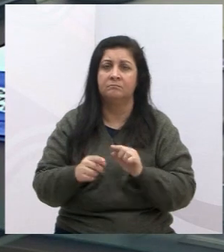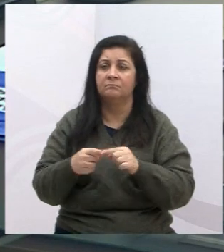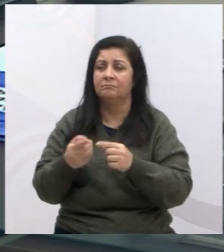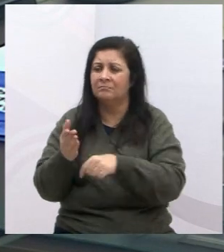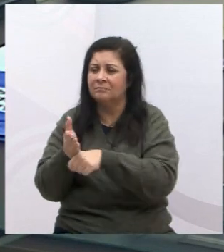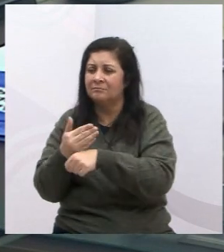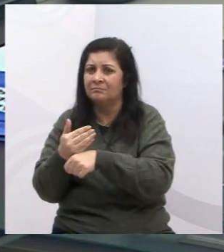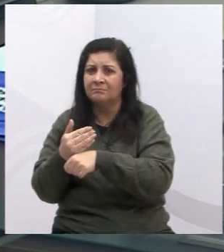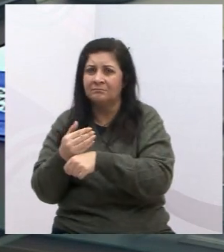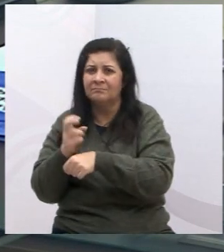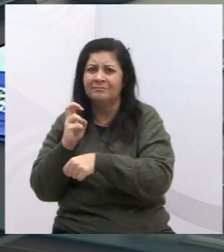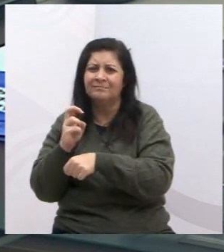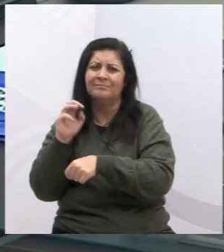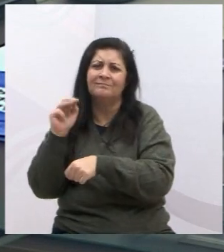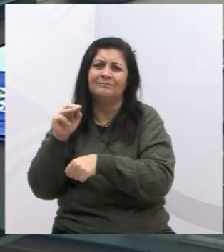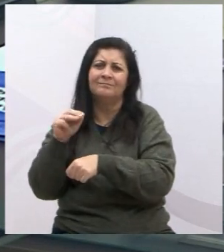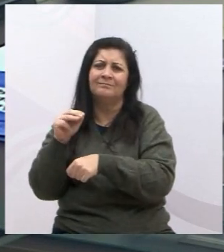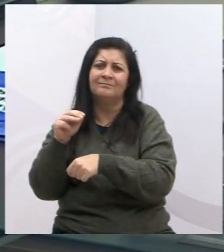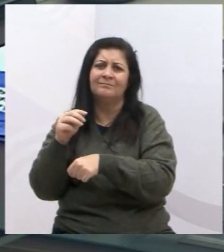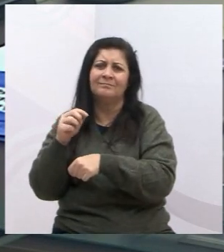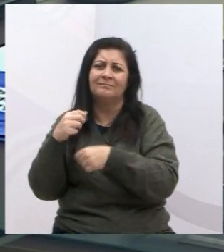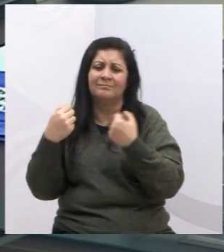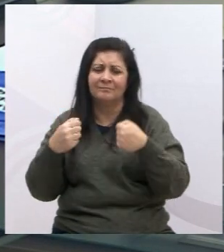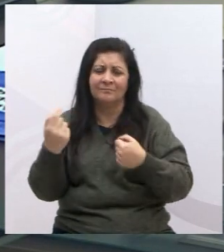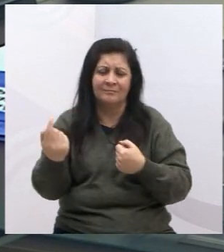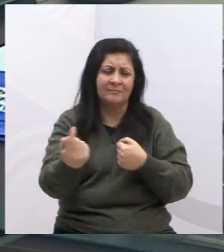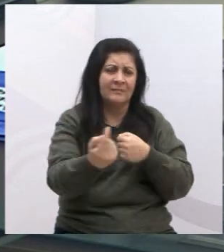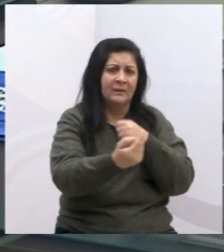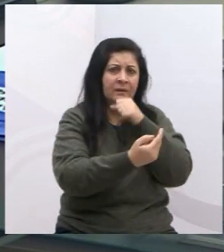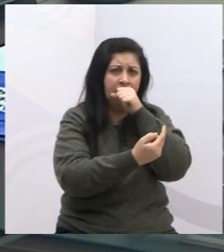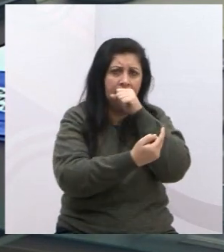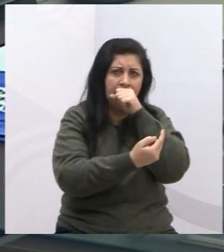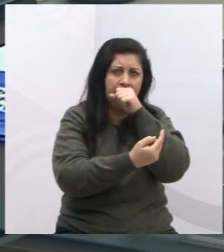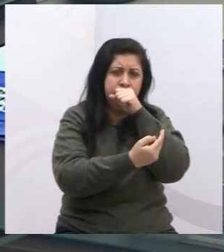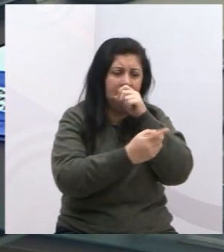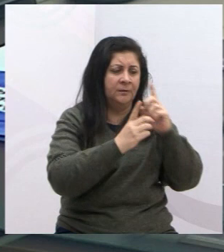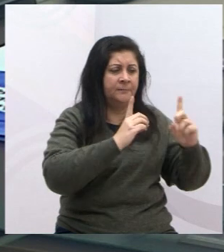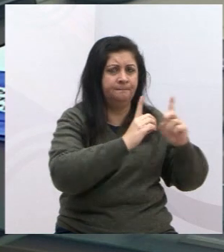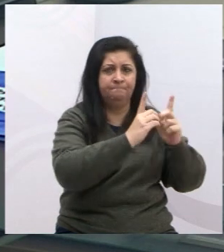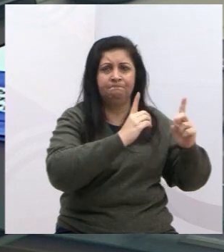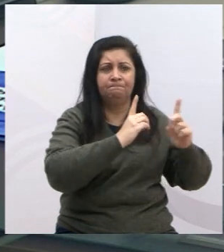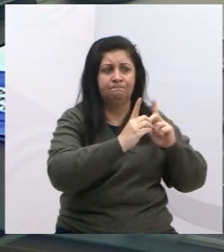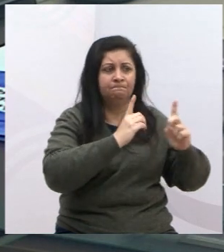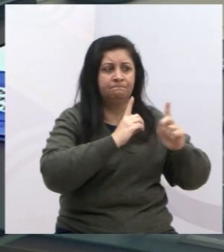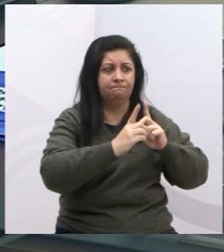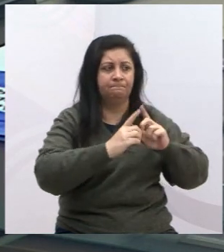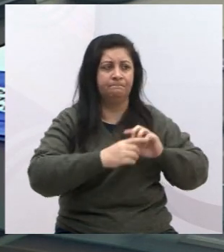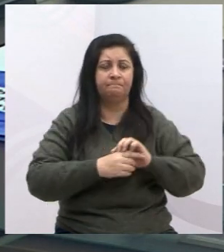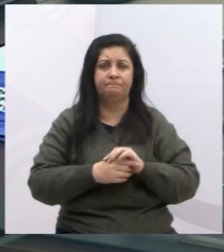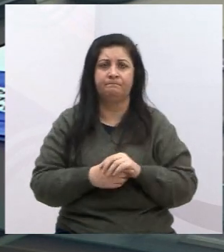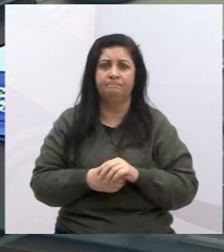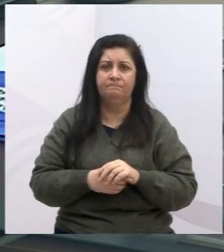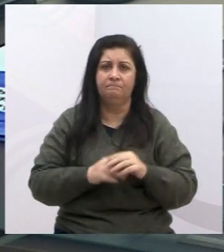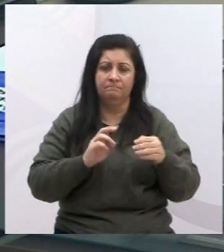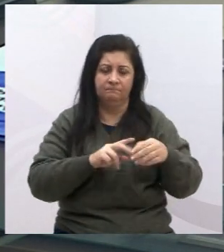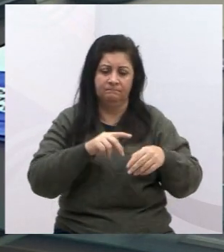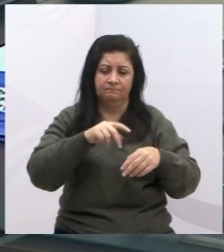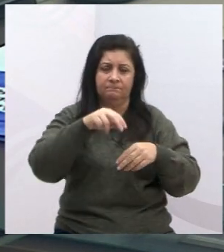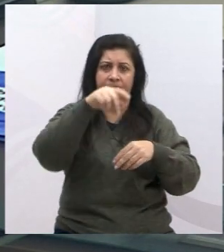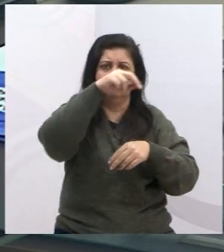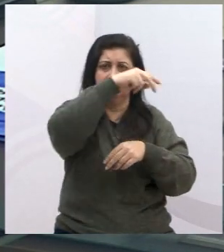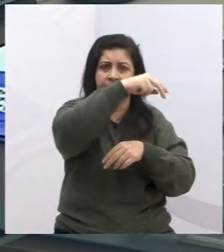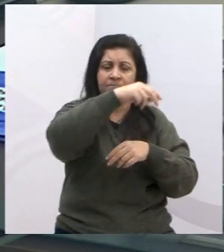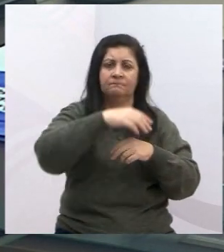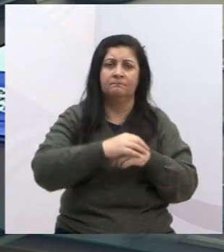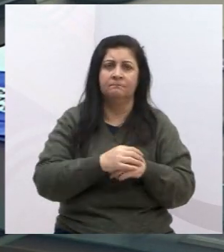antes, eles têm que vir na Dutra, até dar volta, tem que vir na Dutra, na passarela ali,